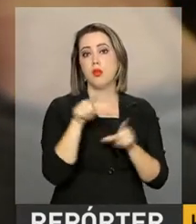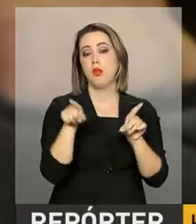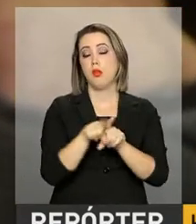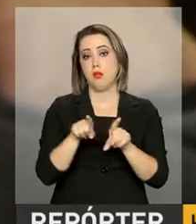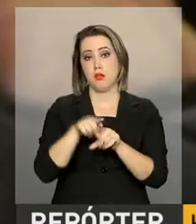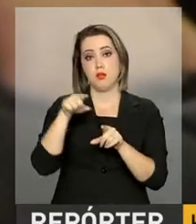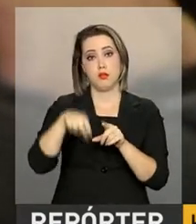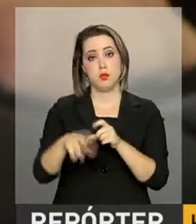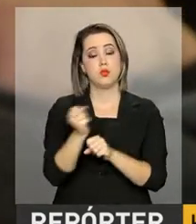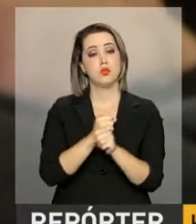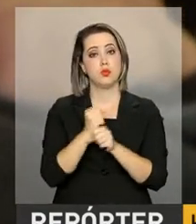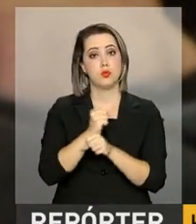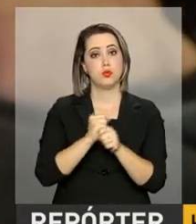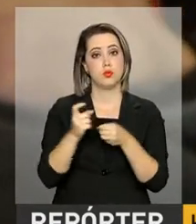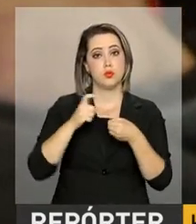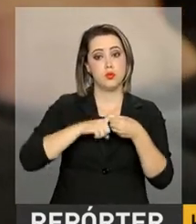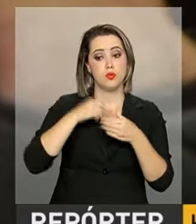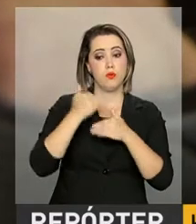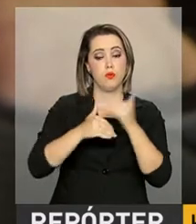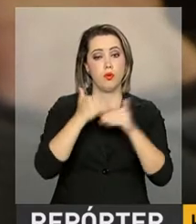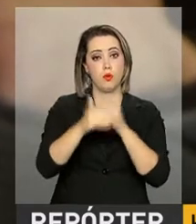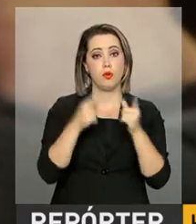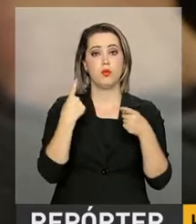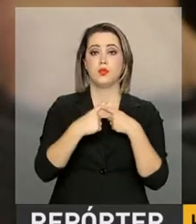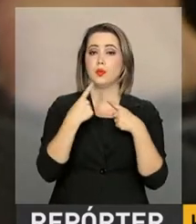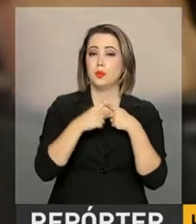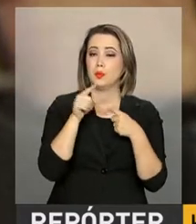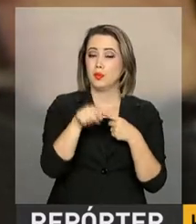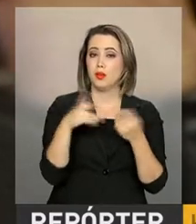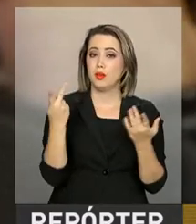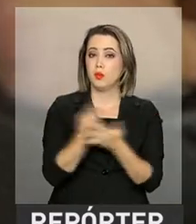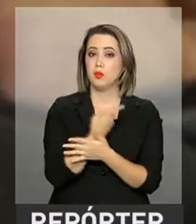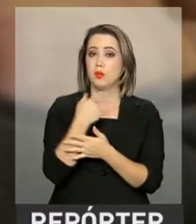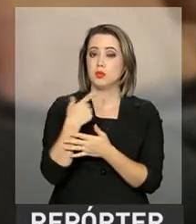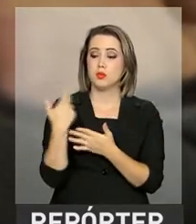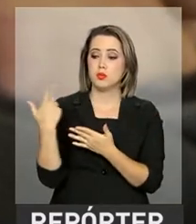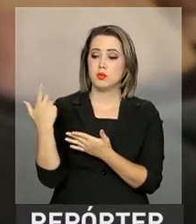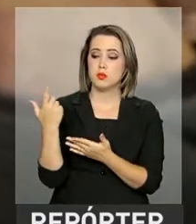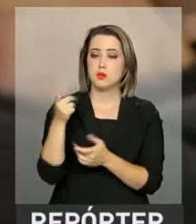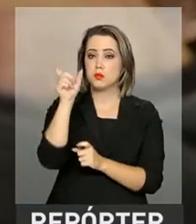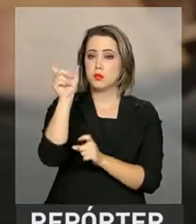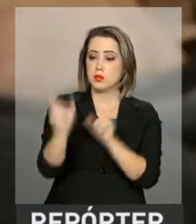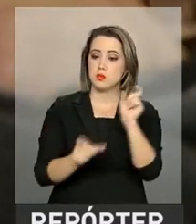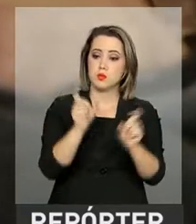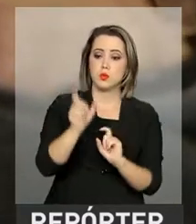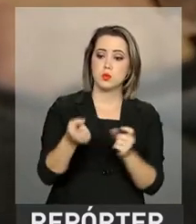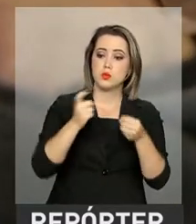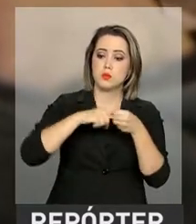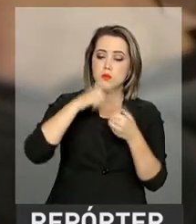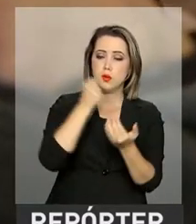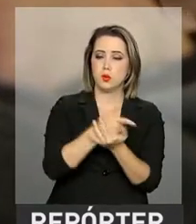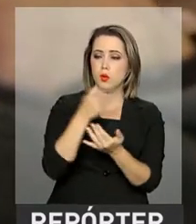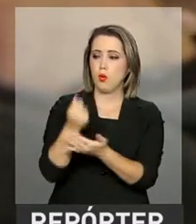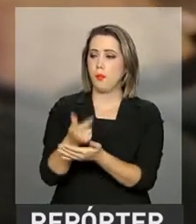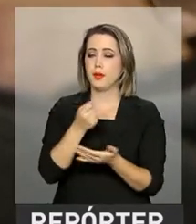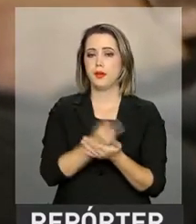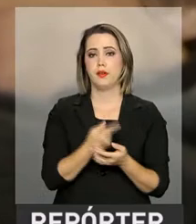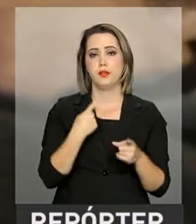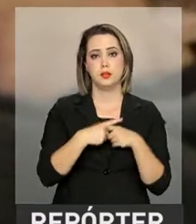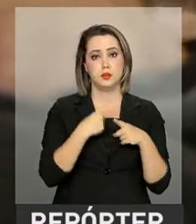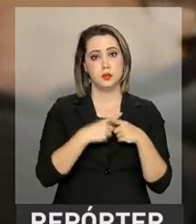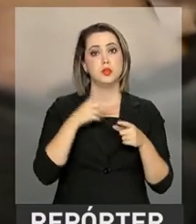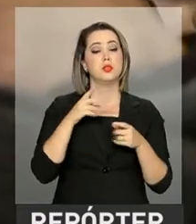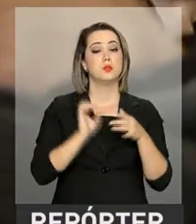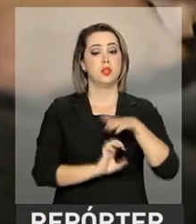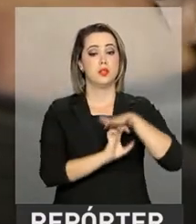à recuperação da demanda dos consumidores por esses produtos, na medida em que as empresas